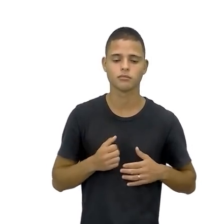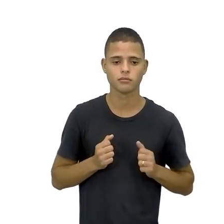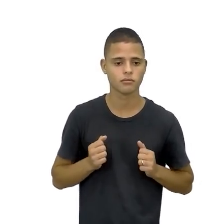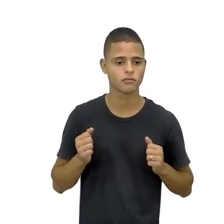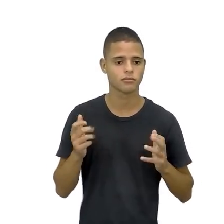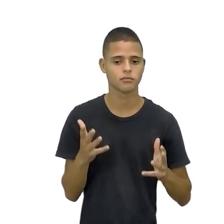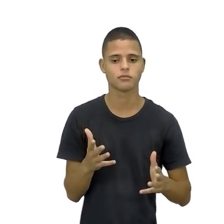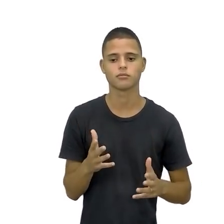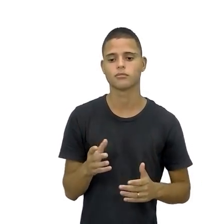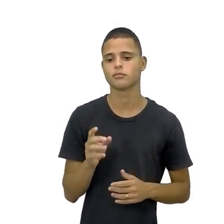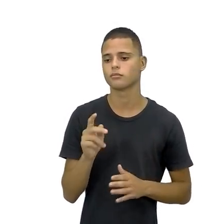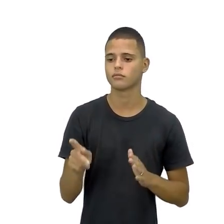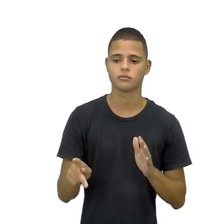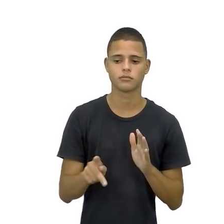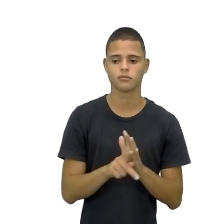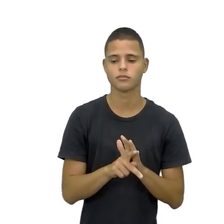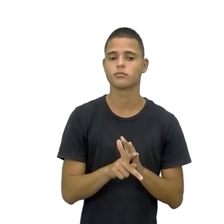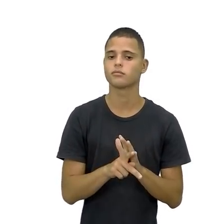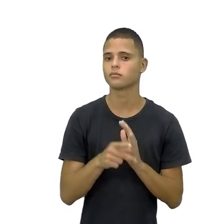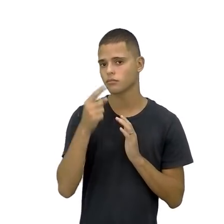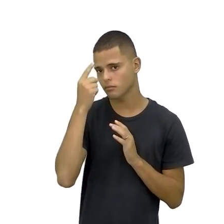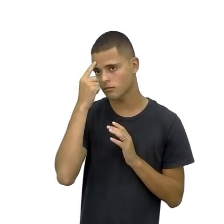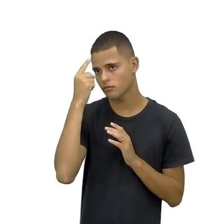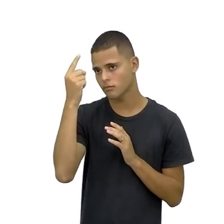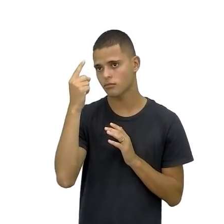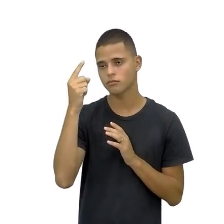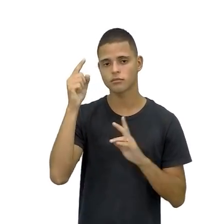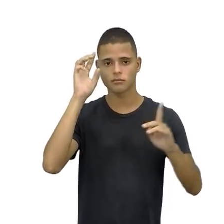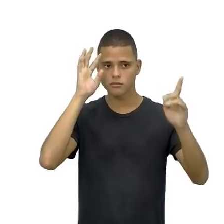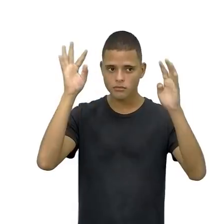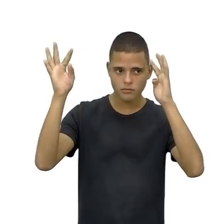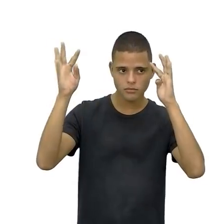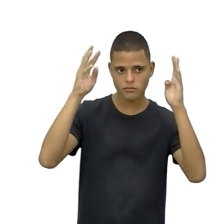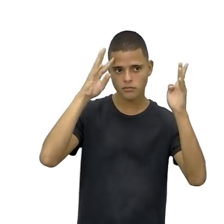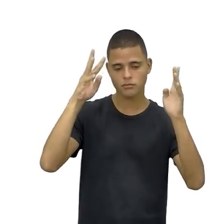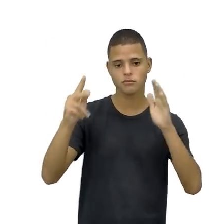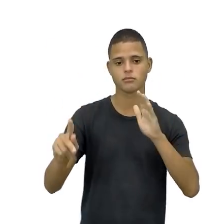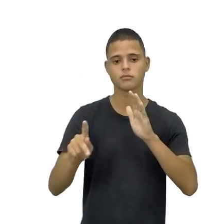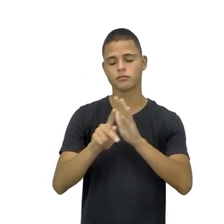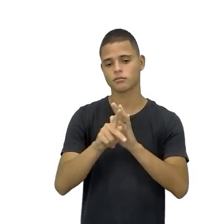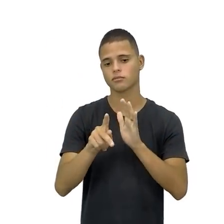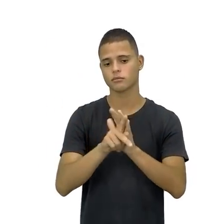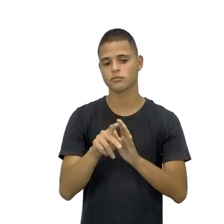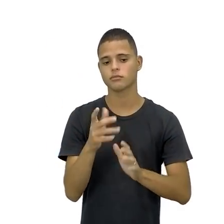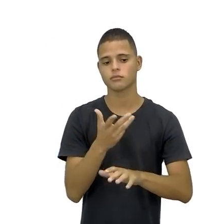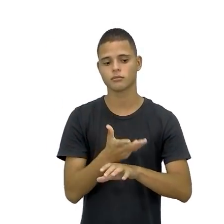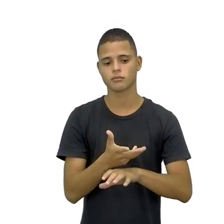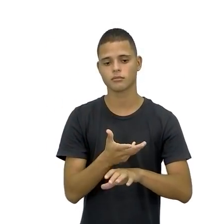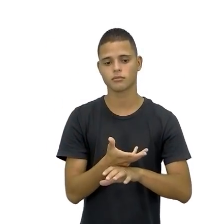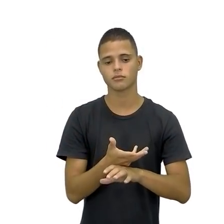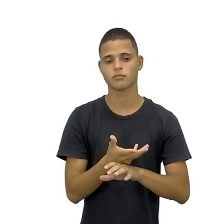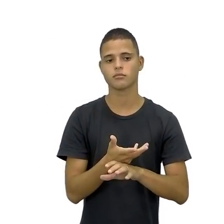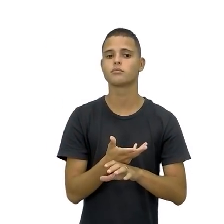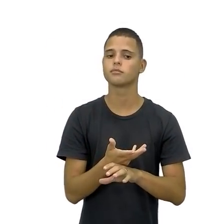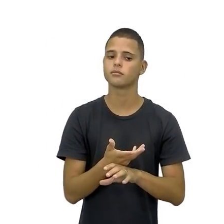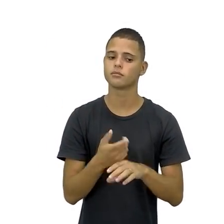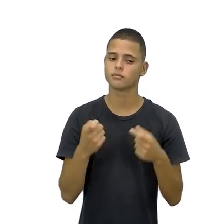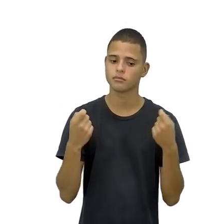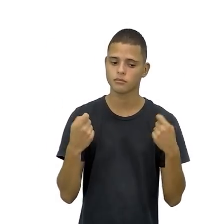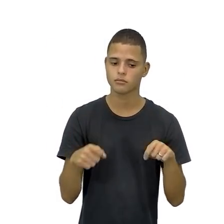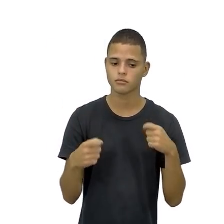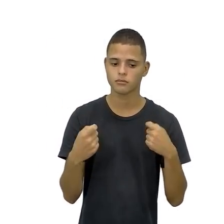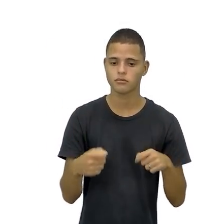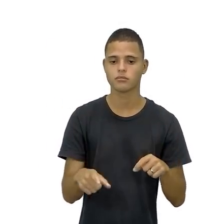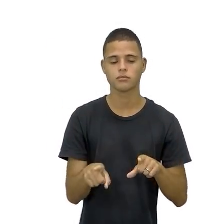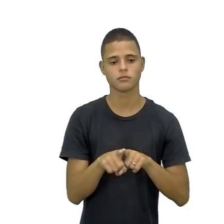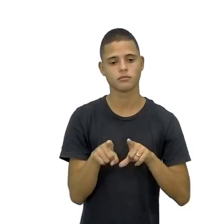estudo, na sua forma de pensar e refletir sobre os conteúdos dados, né? Ele precisa também